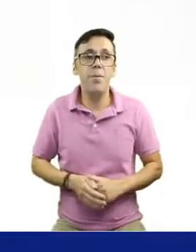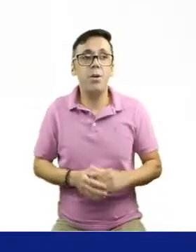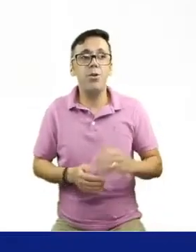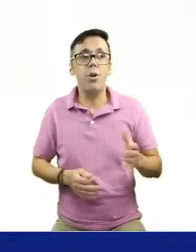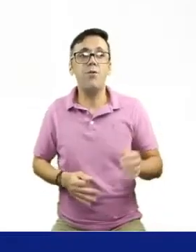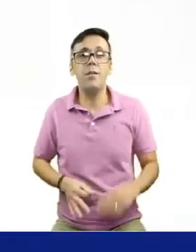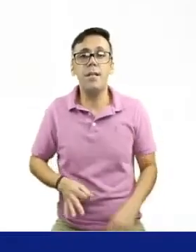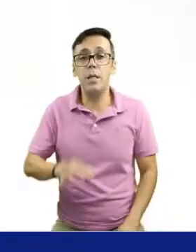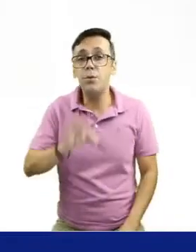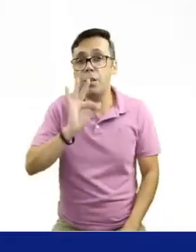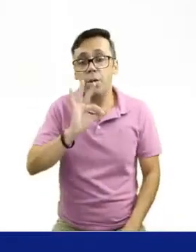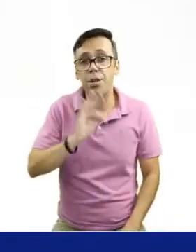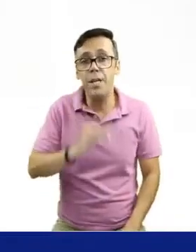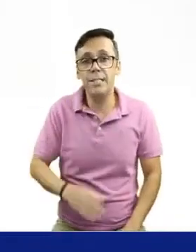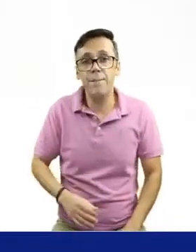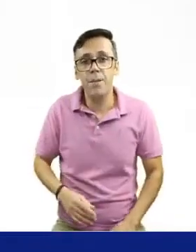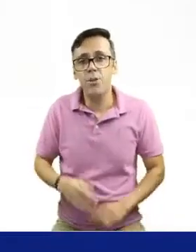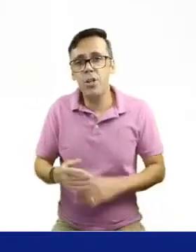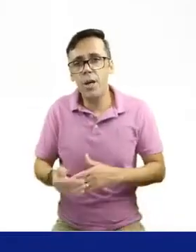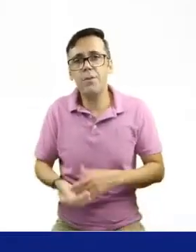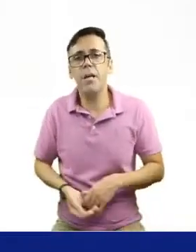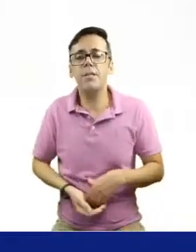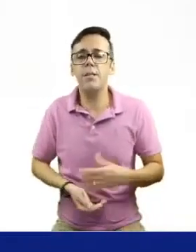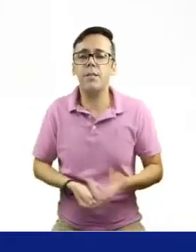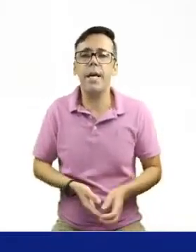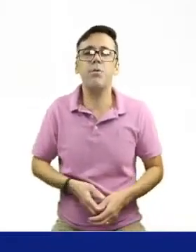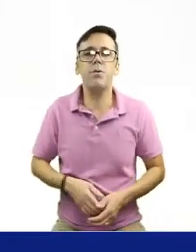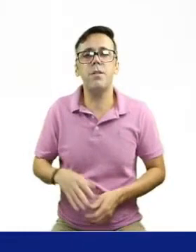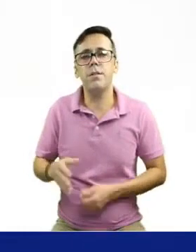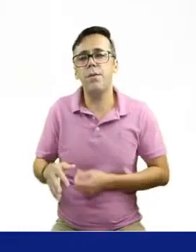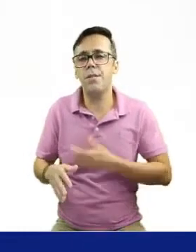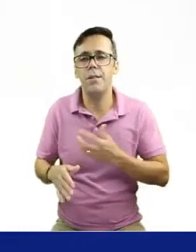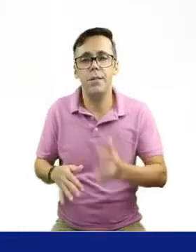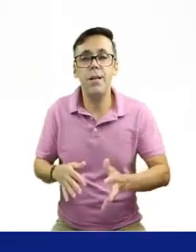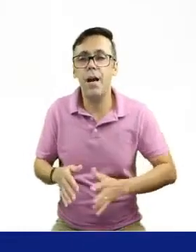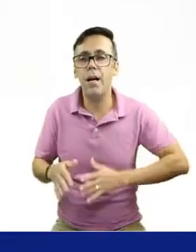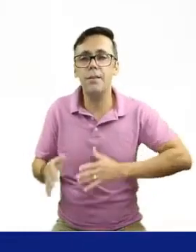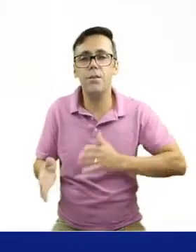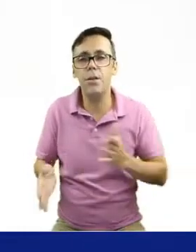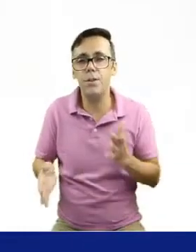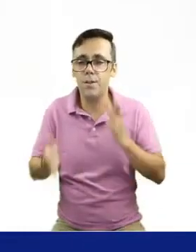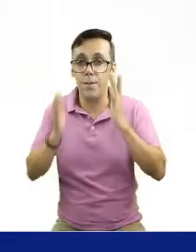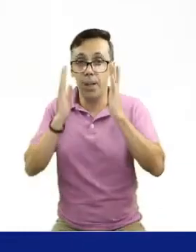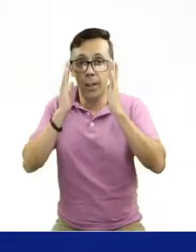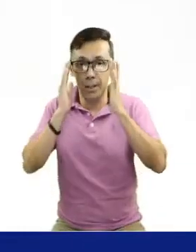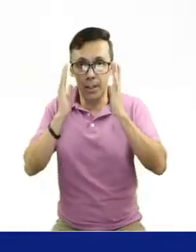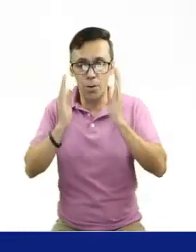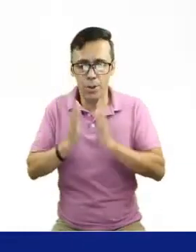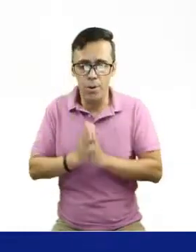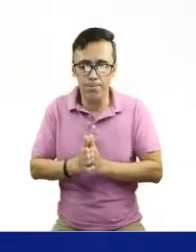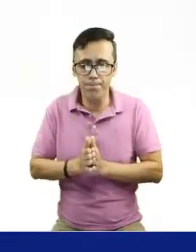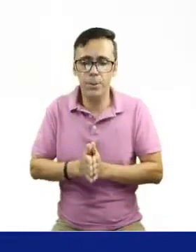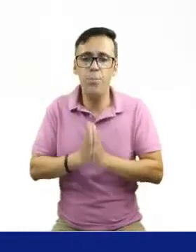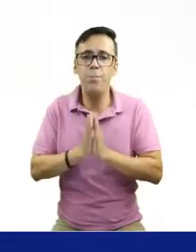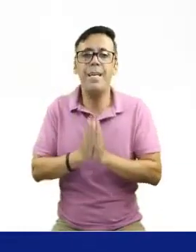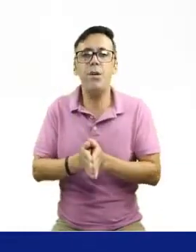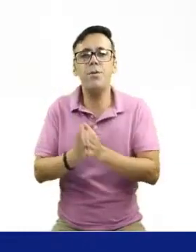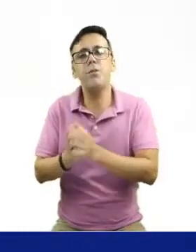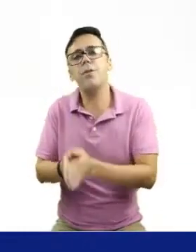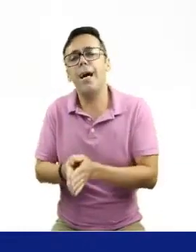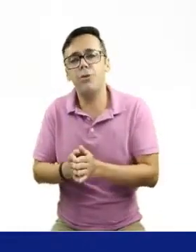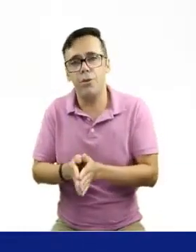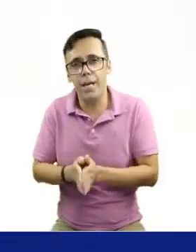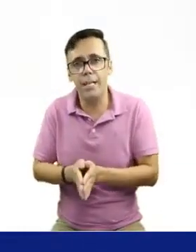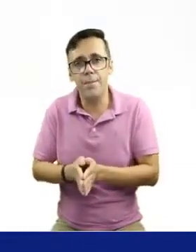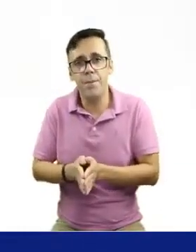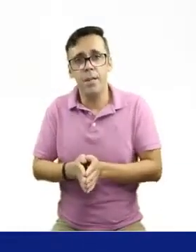ele vai receber o adicional de fixação nível 3 digamos aí 600/600 r$ 70 alguma coisa assim Então pessoal são